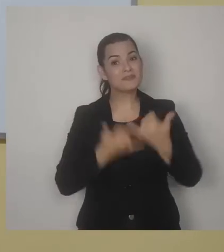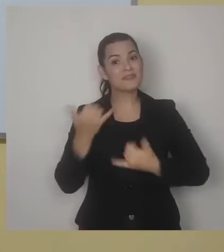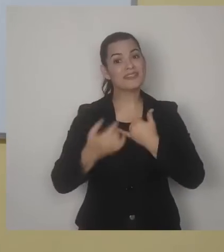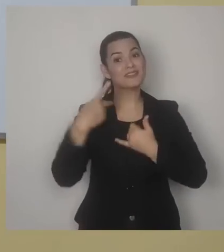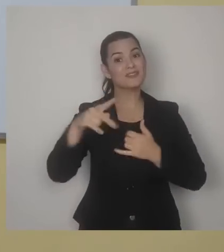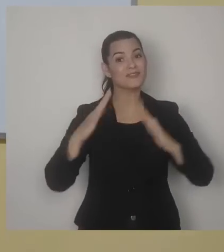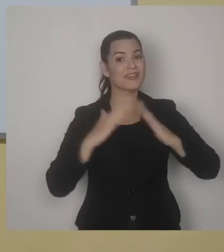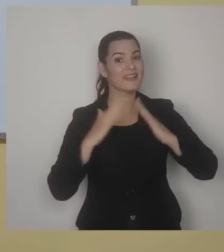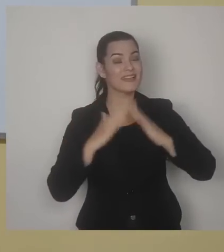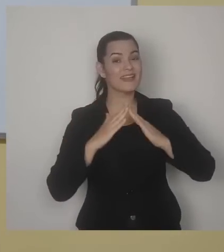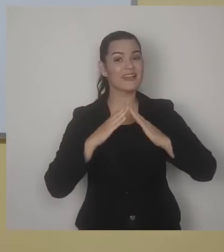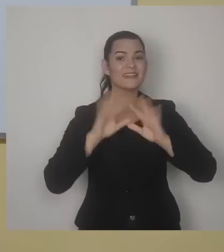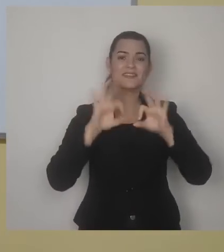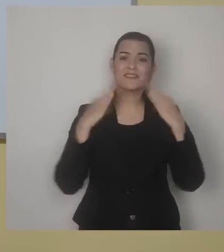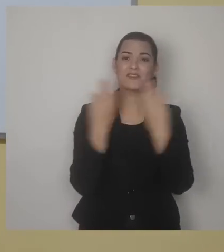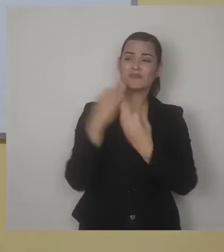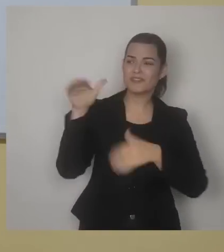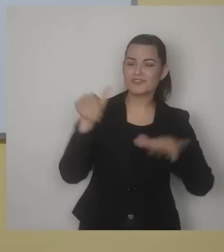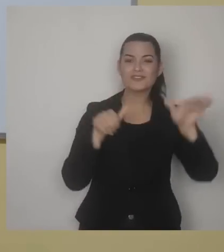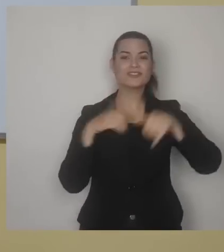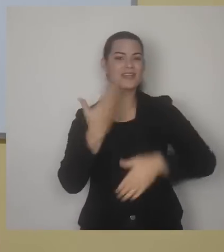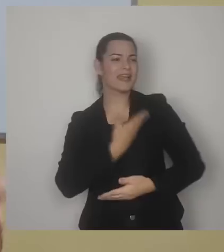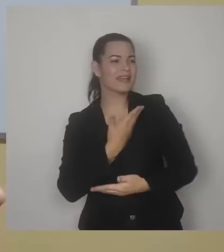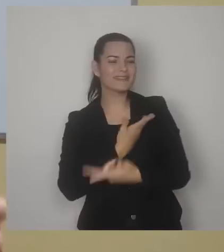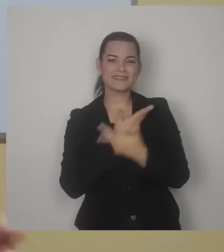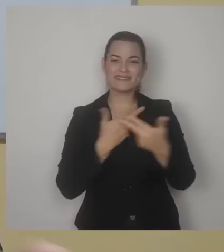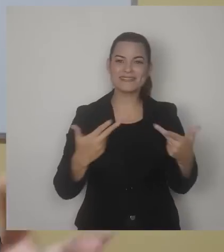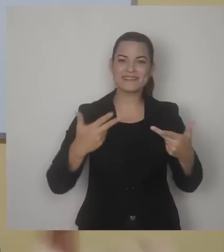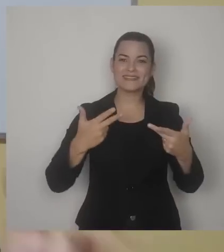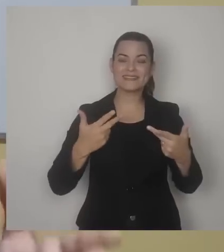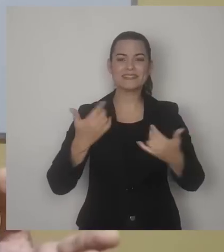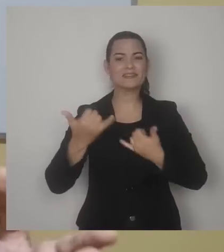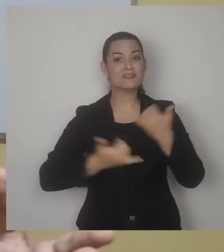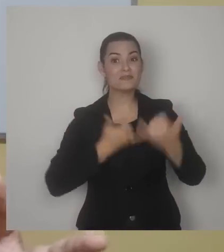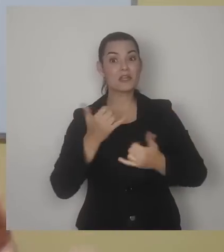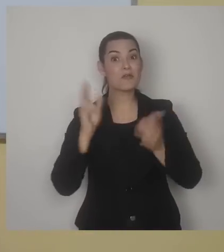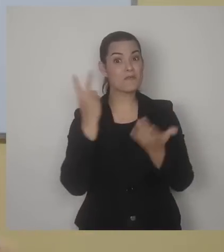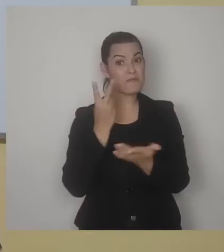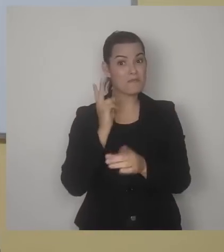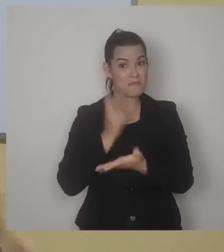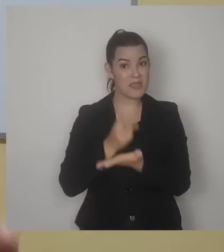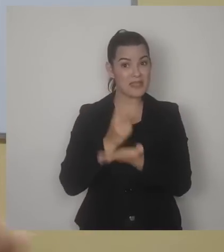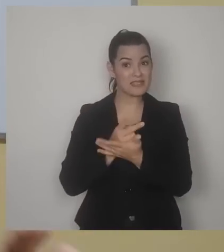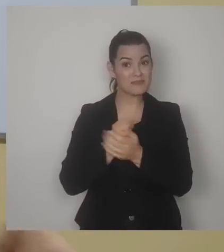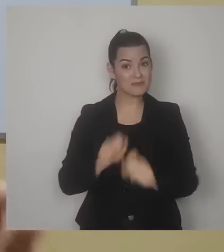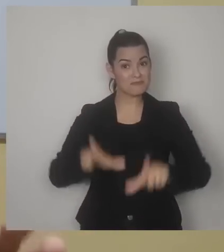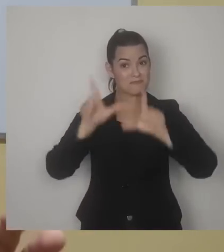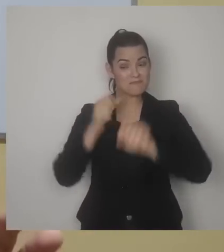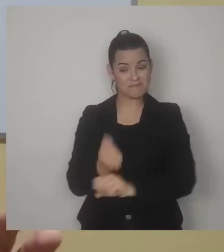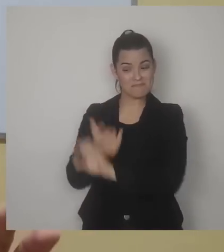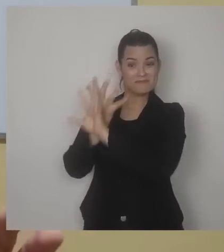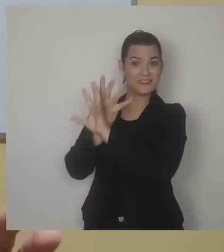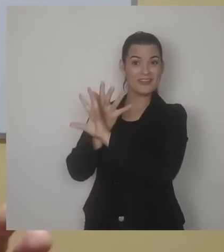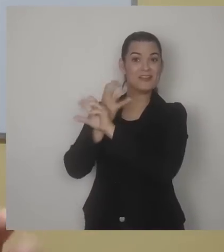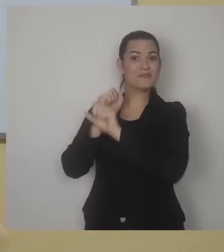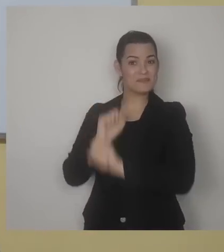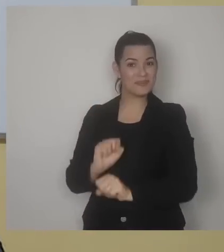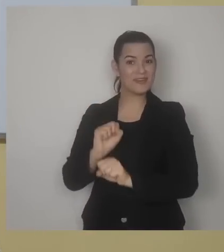para brincar aí na sua casa. Brinquem com seus familiares, com seus amigos, nem que seja por